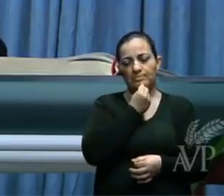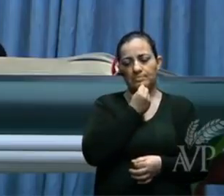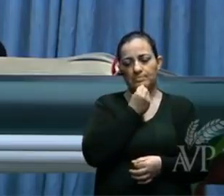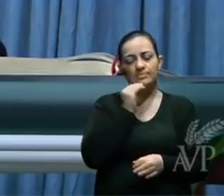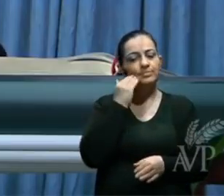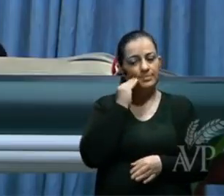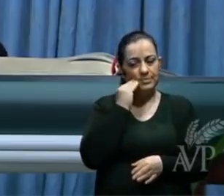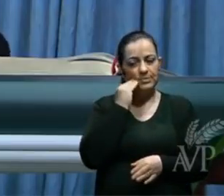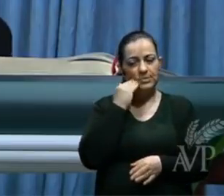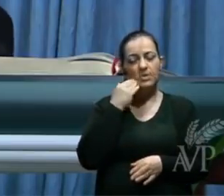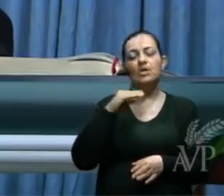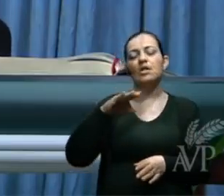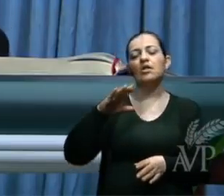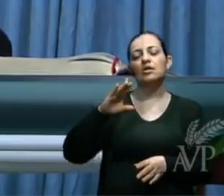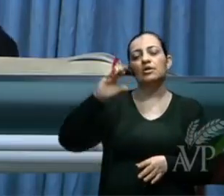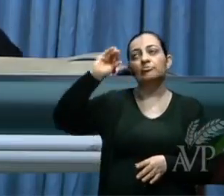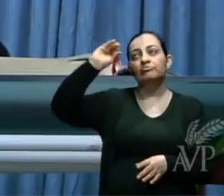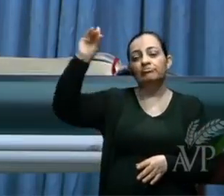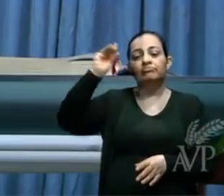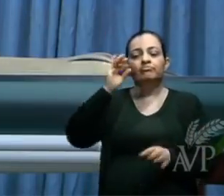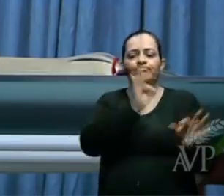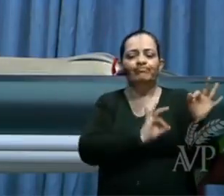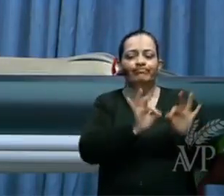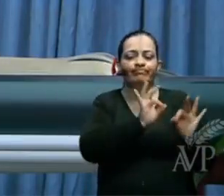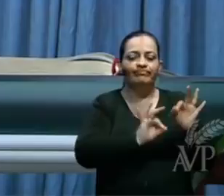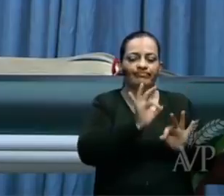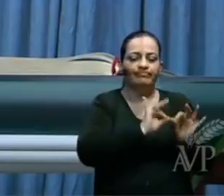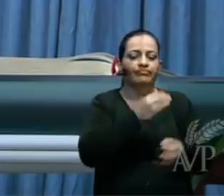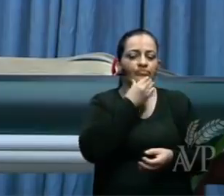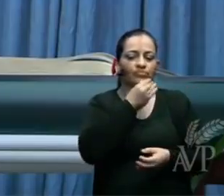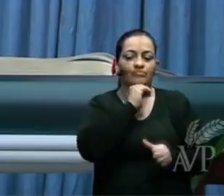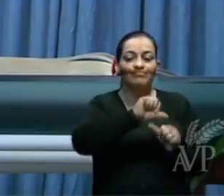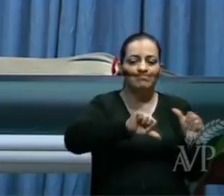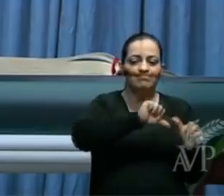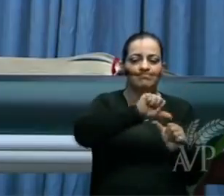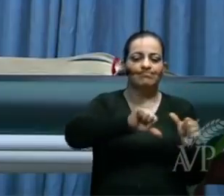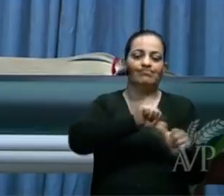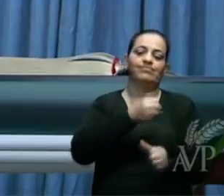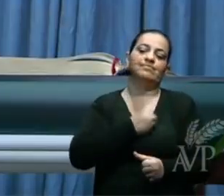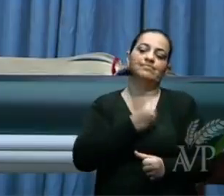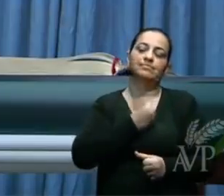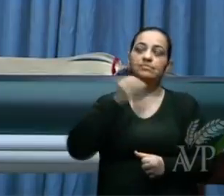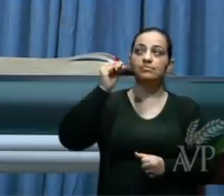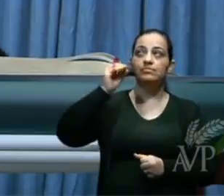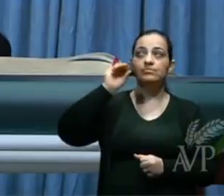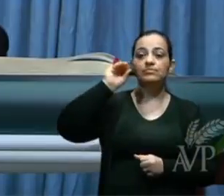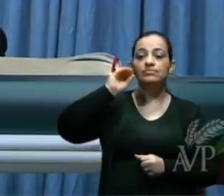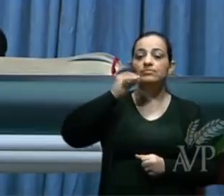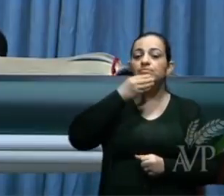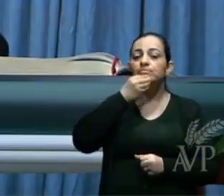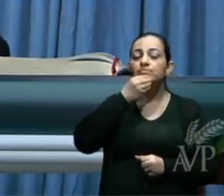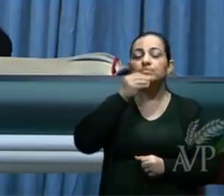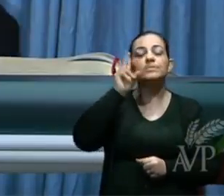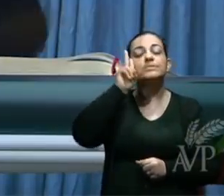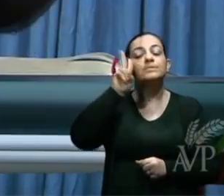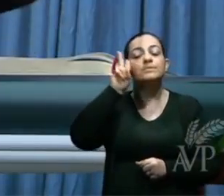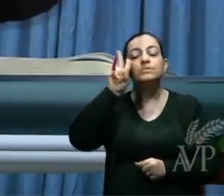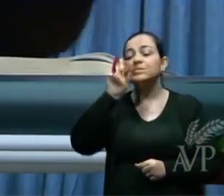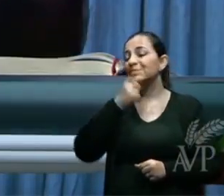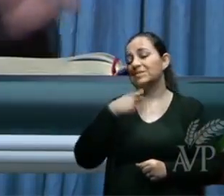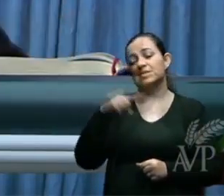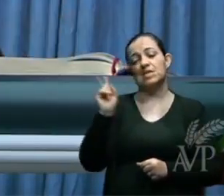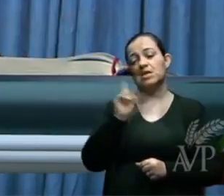em tese o seu homem para as esta missão e lembre não é os